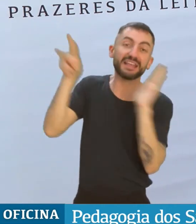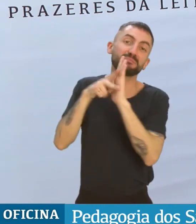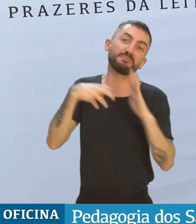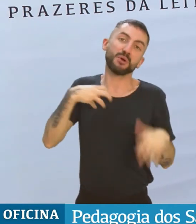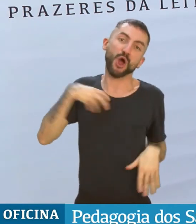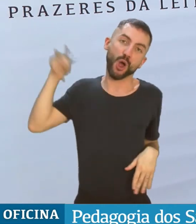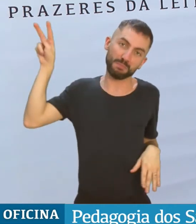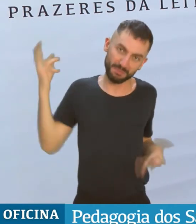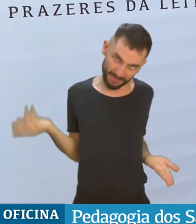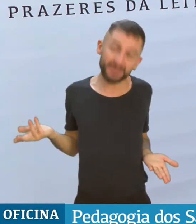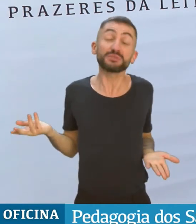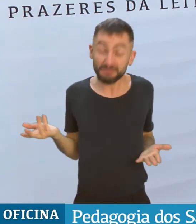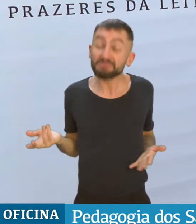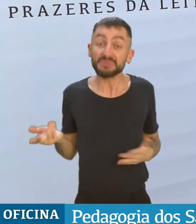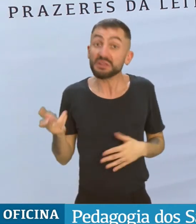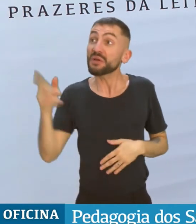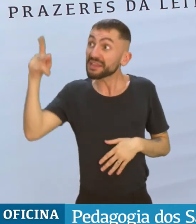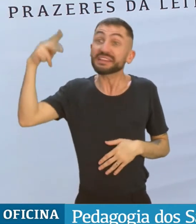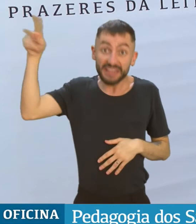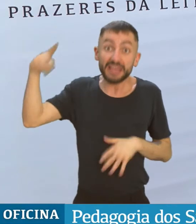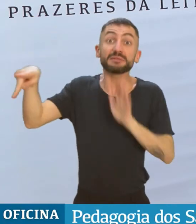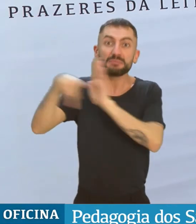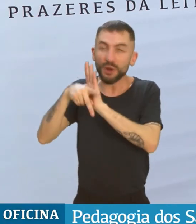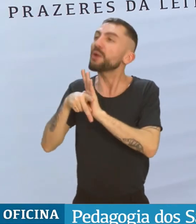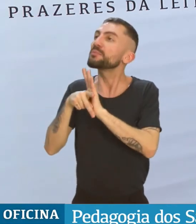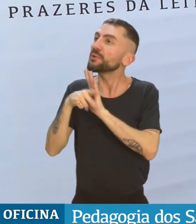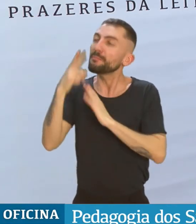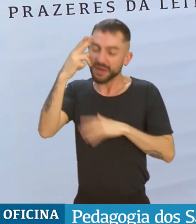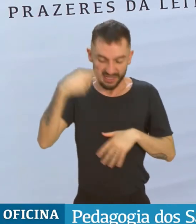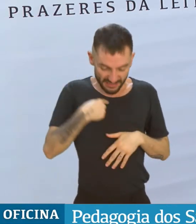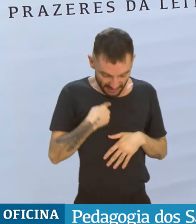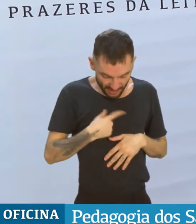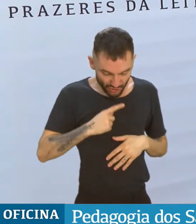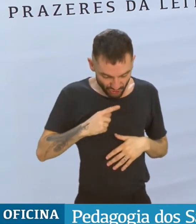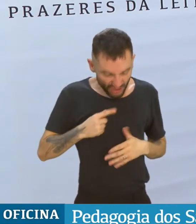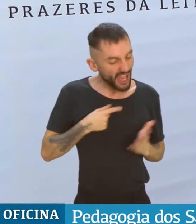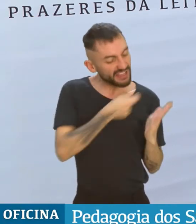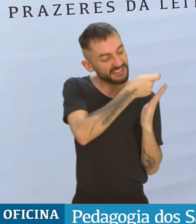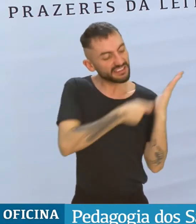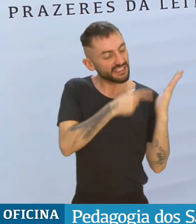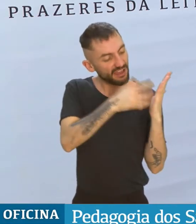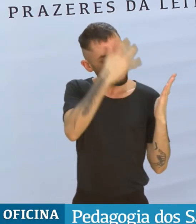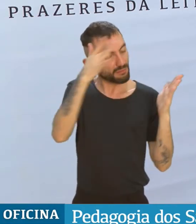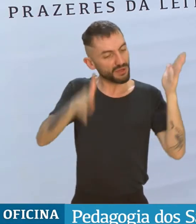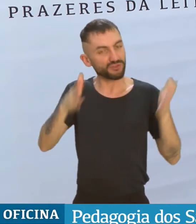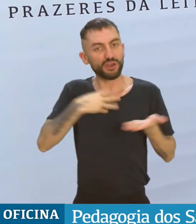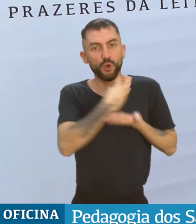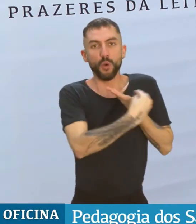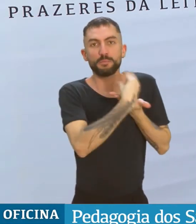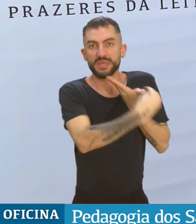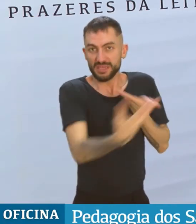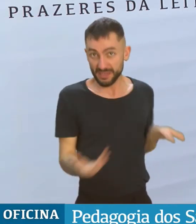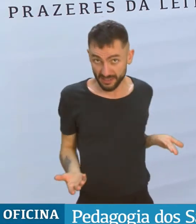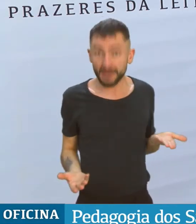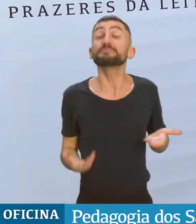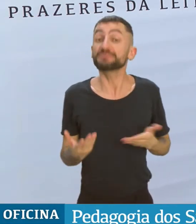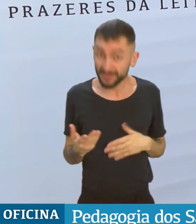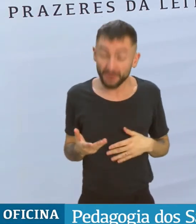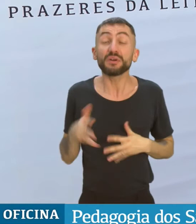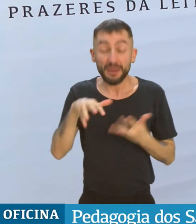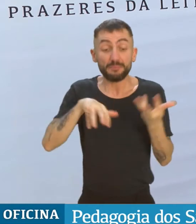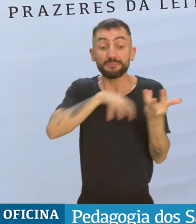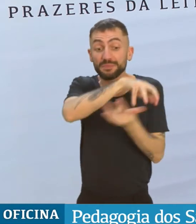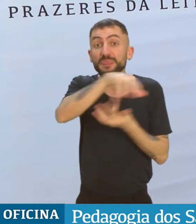no caso da literatura marginal, é a mesma coisa. É uma literatura que tem uma força muito grande na oralidade, né? De transpor